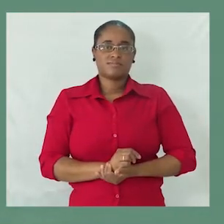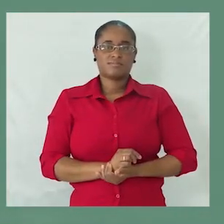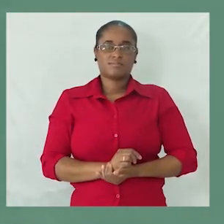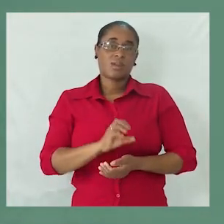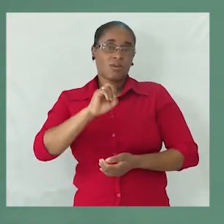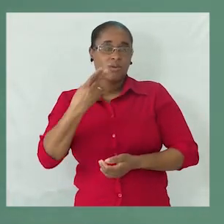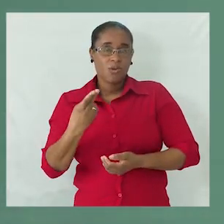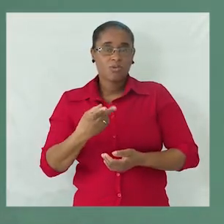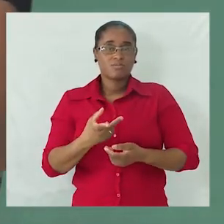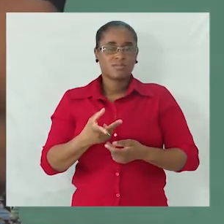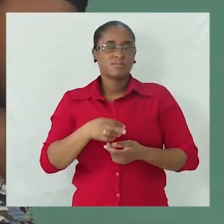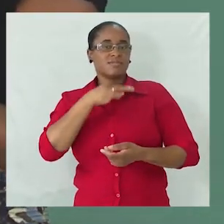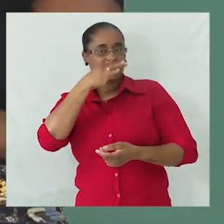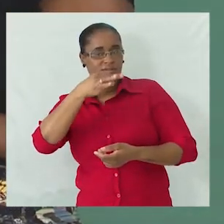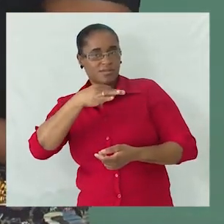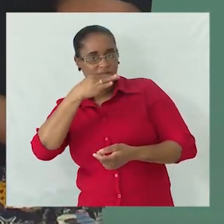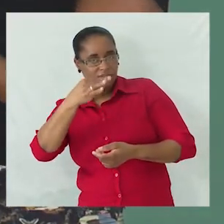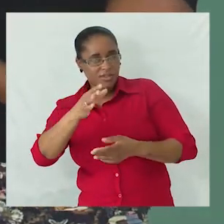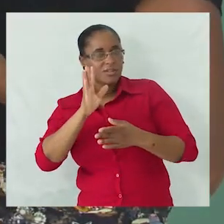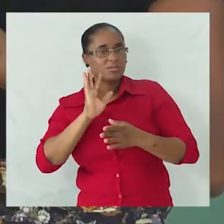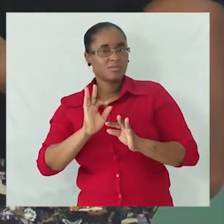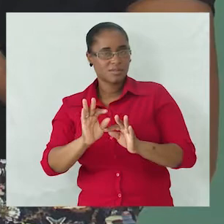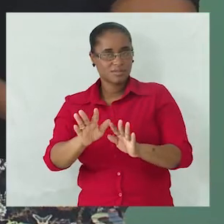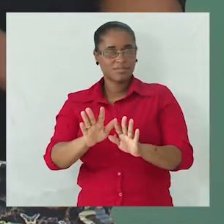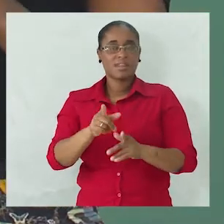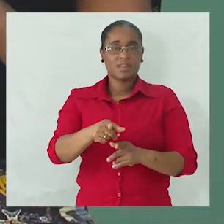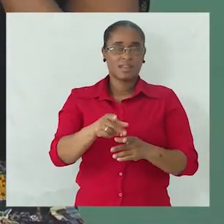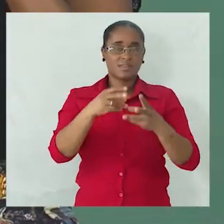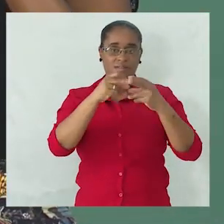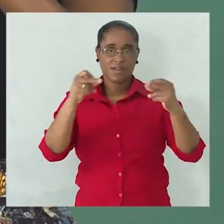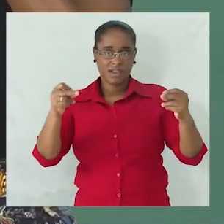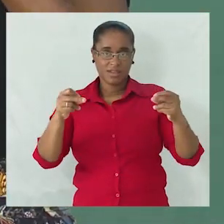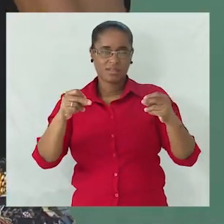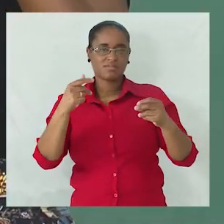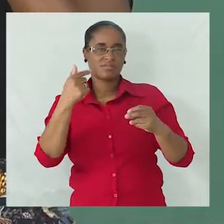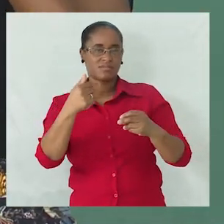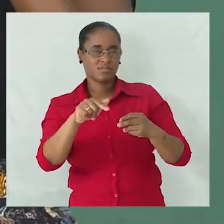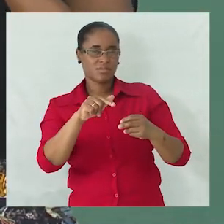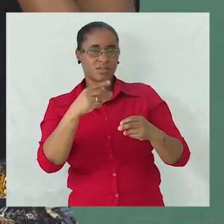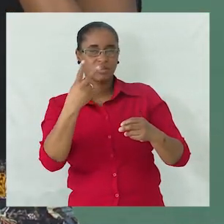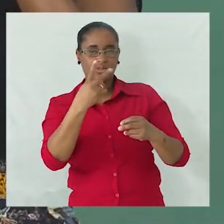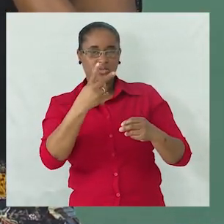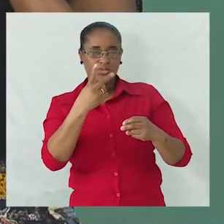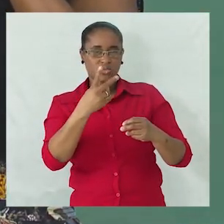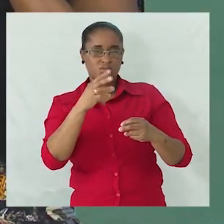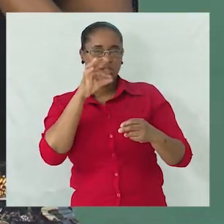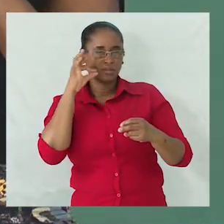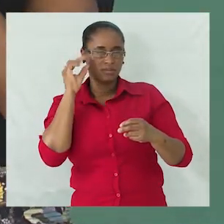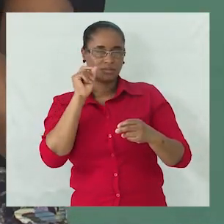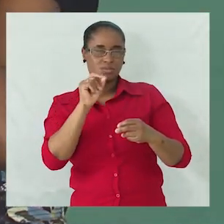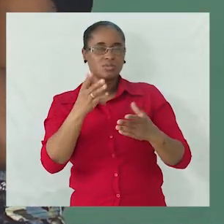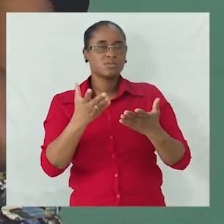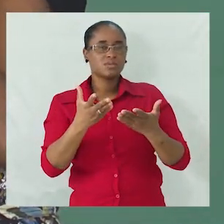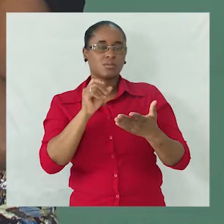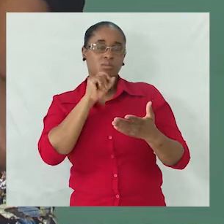Ou então também aconselhar. Esta frase pode tomar 2 tipos de sinais de pontuação.